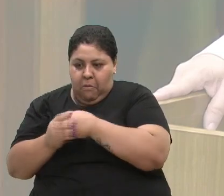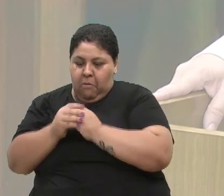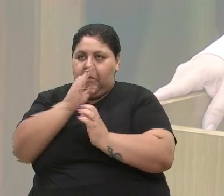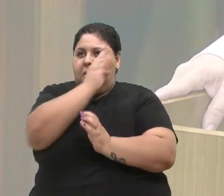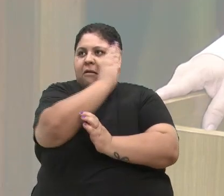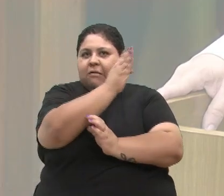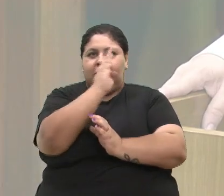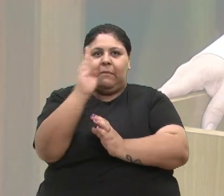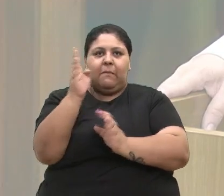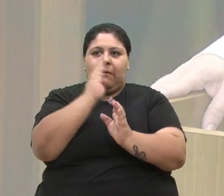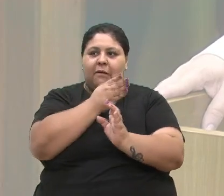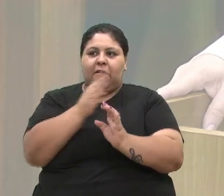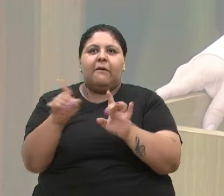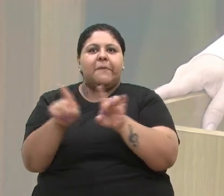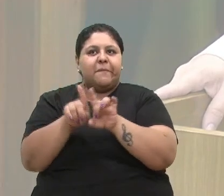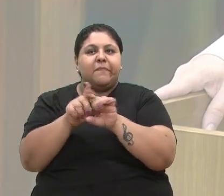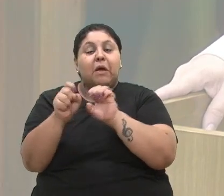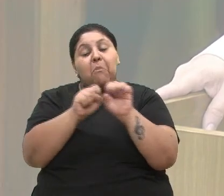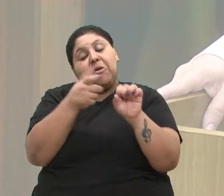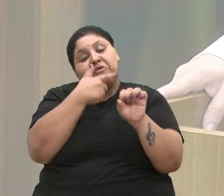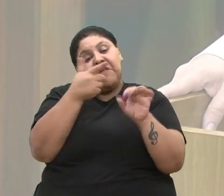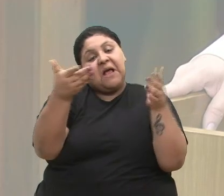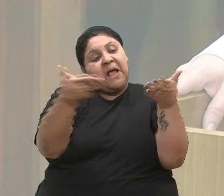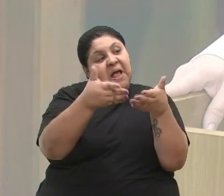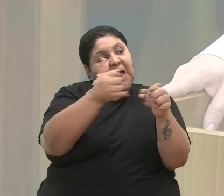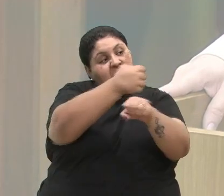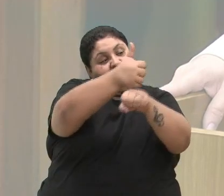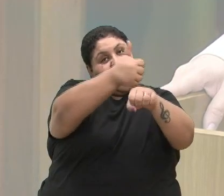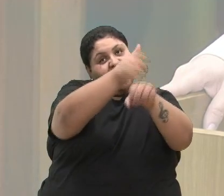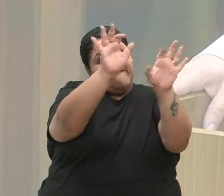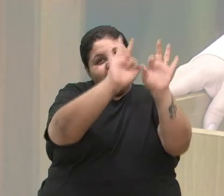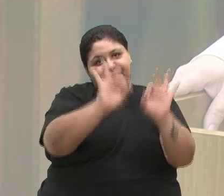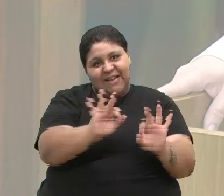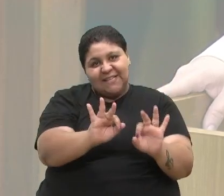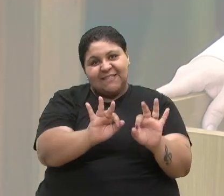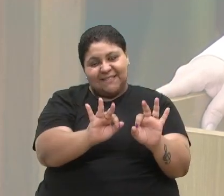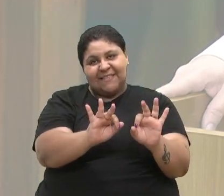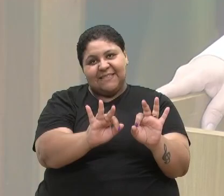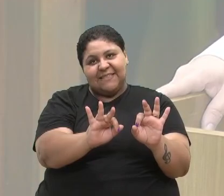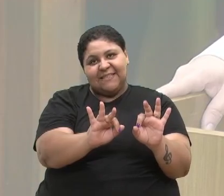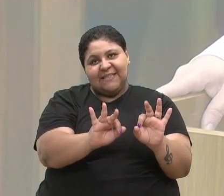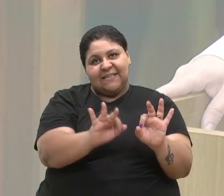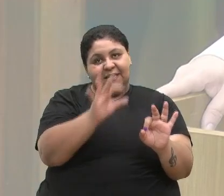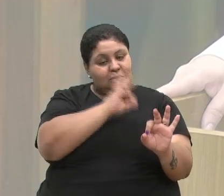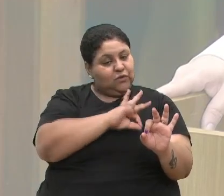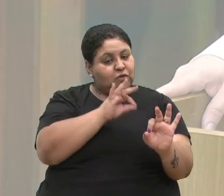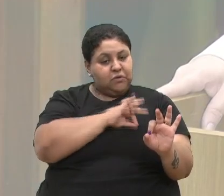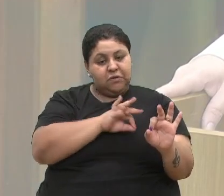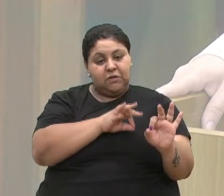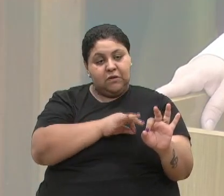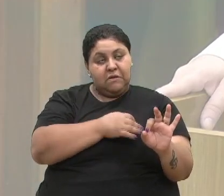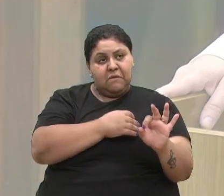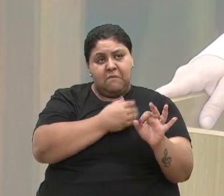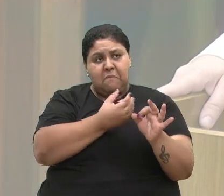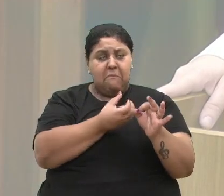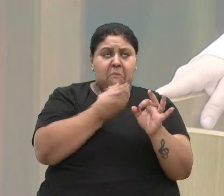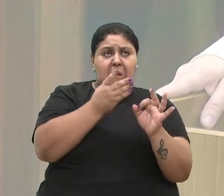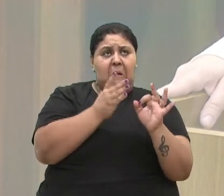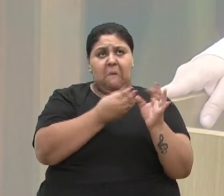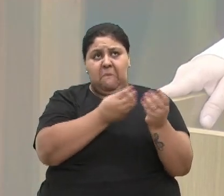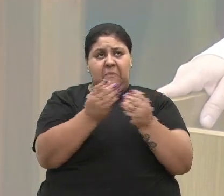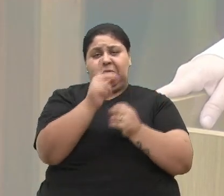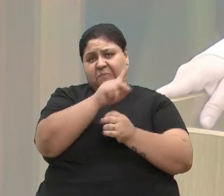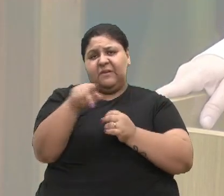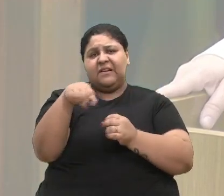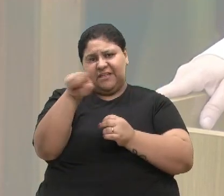biblioteca. Posso dizer hoje que sou um profissional feliz, realizado. O salário não era lá grandes coisas, né, de professor, a gente sabe